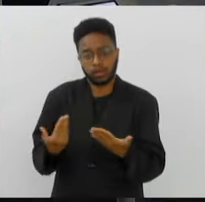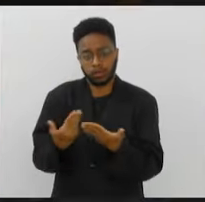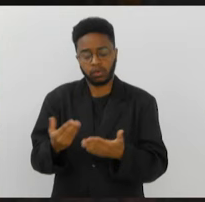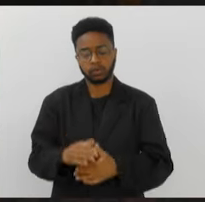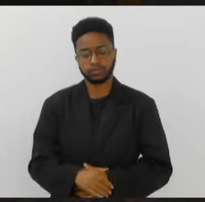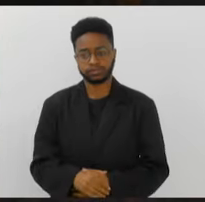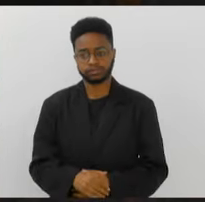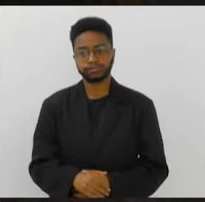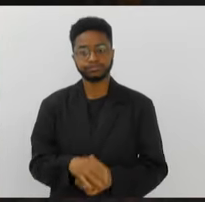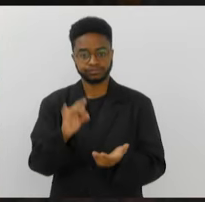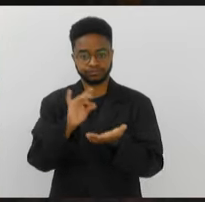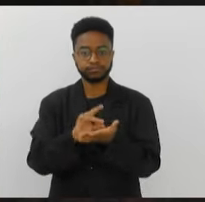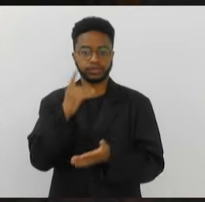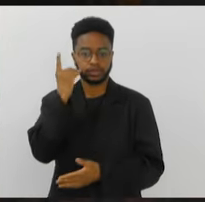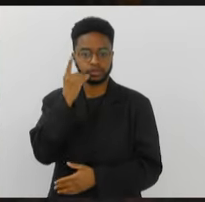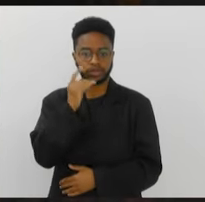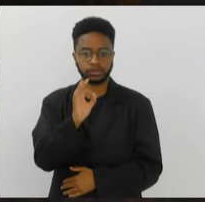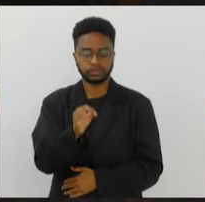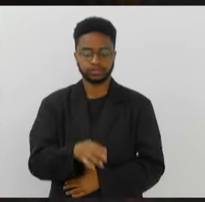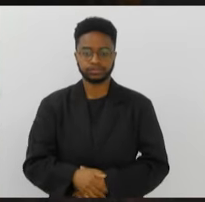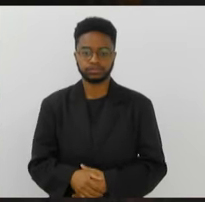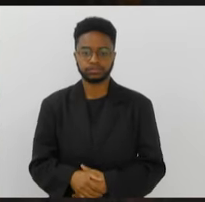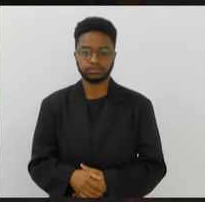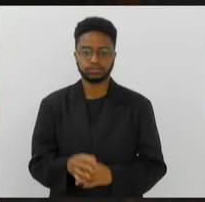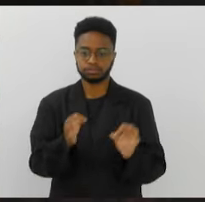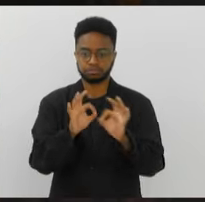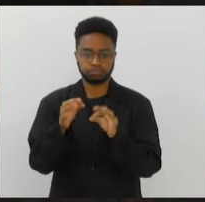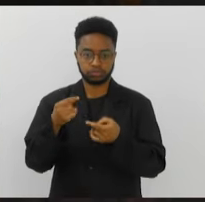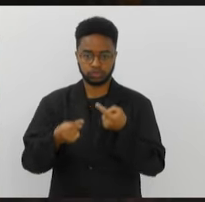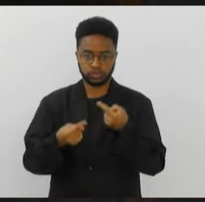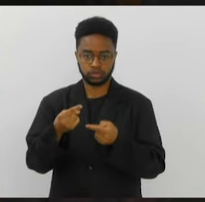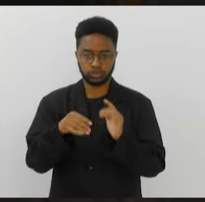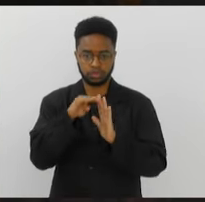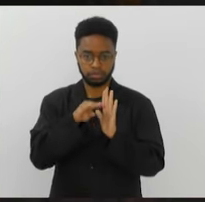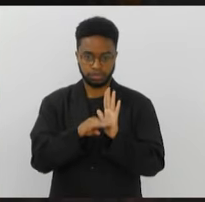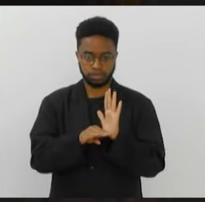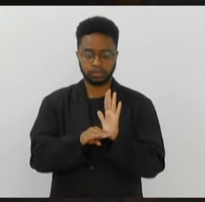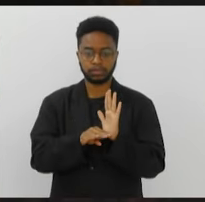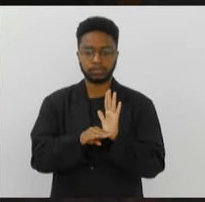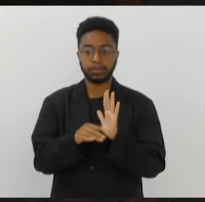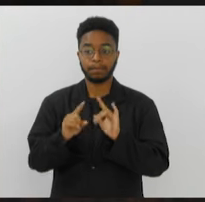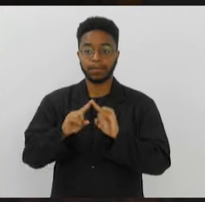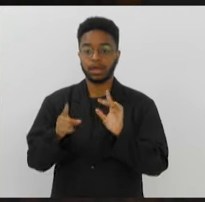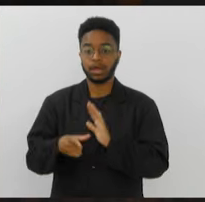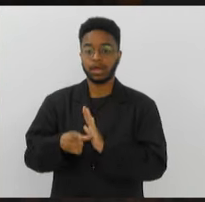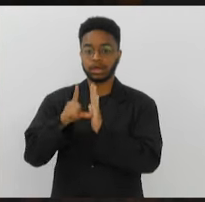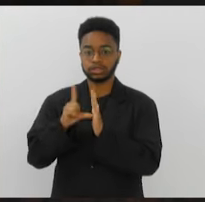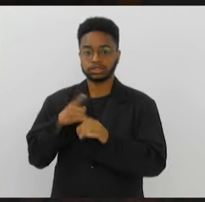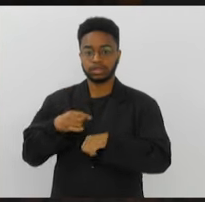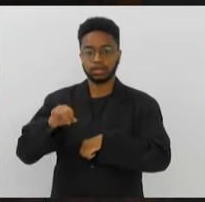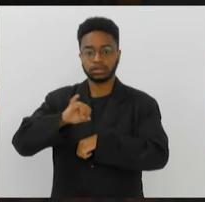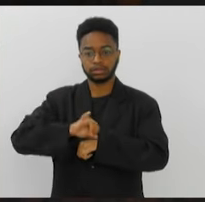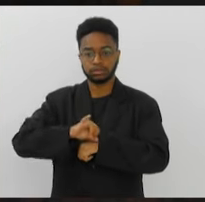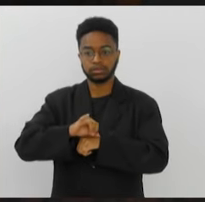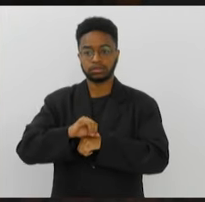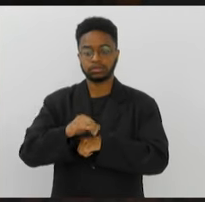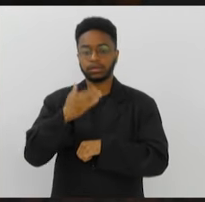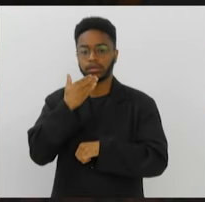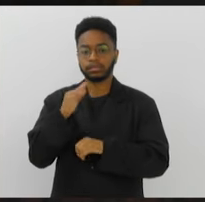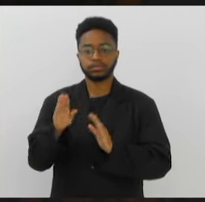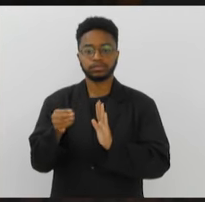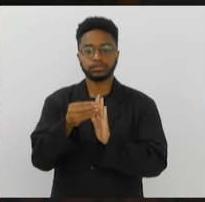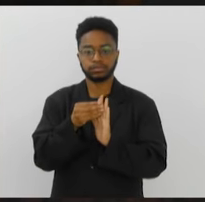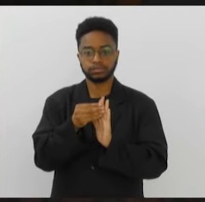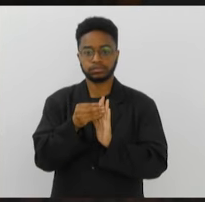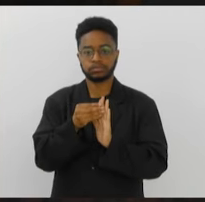De fato, deputado, nada mais a tratar na ordem do dia. Antes, porém, há sobre a mesa inclusão,